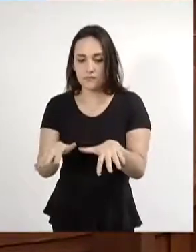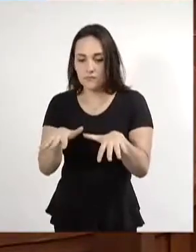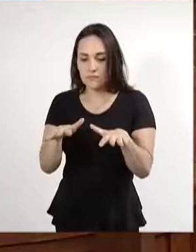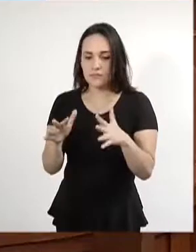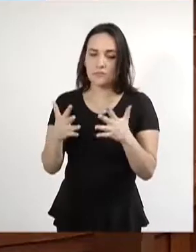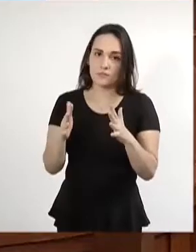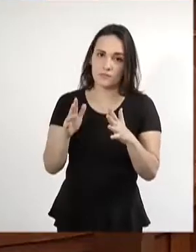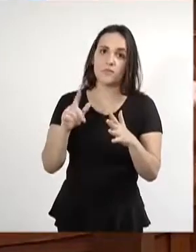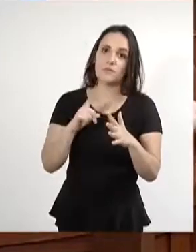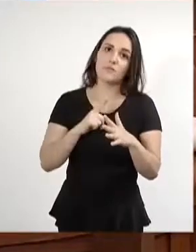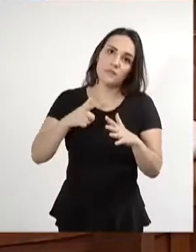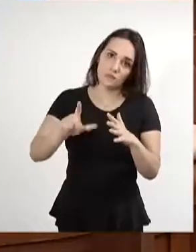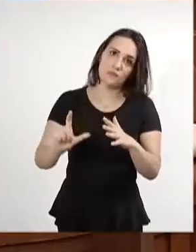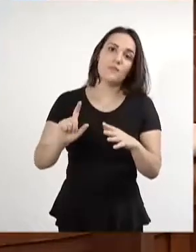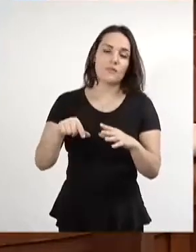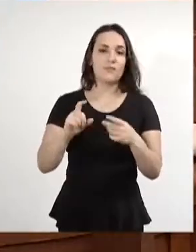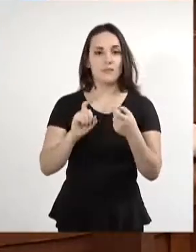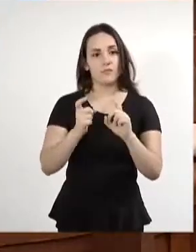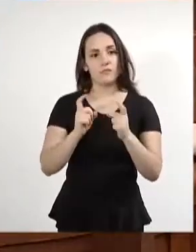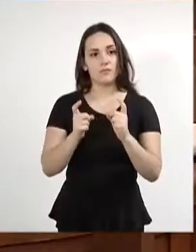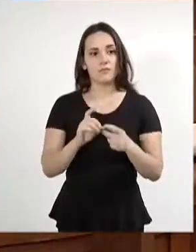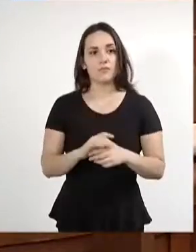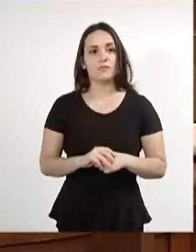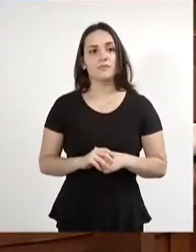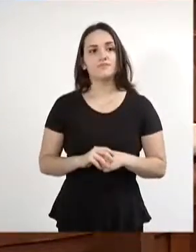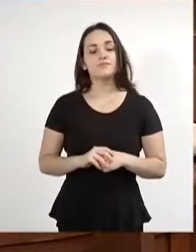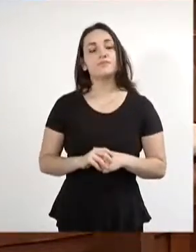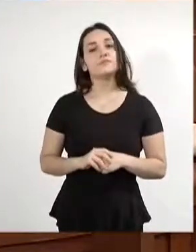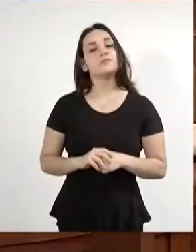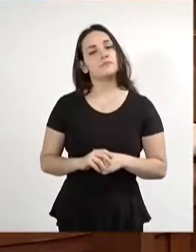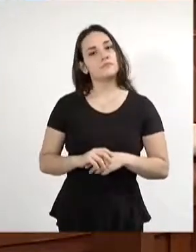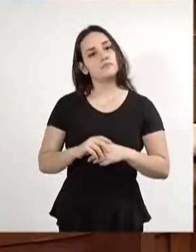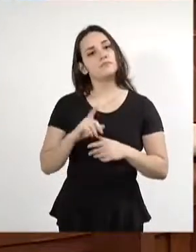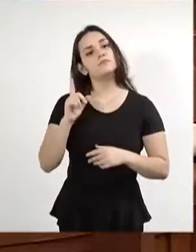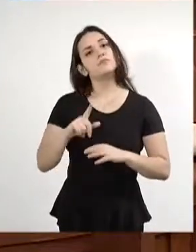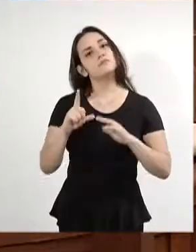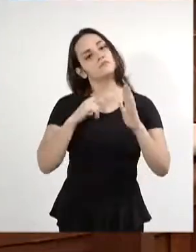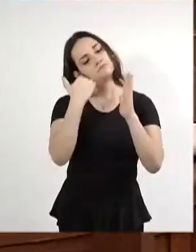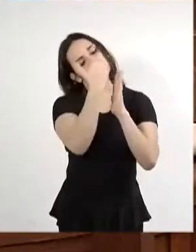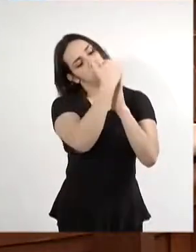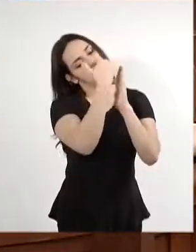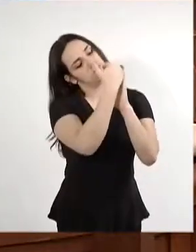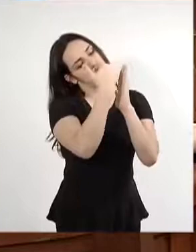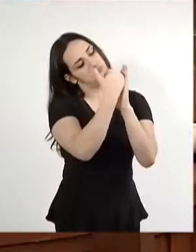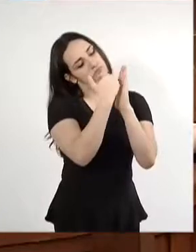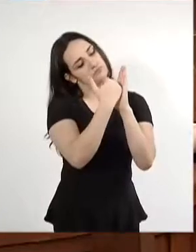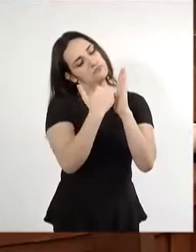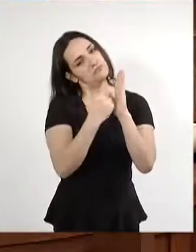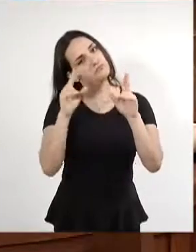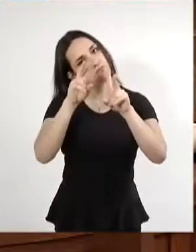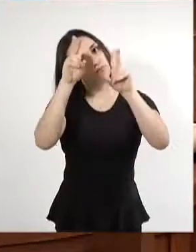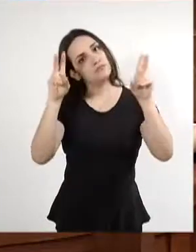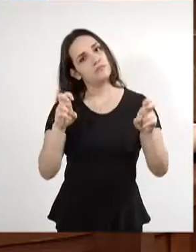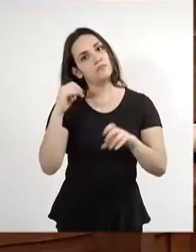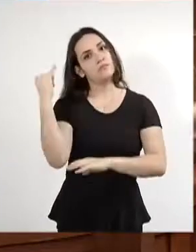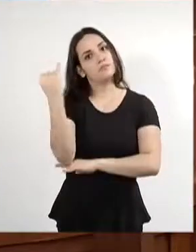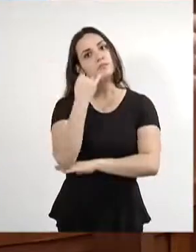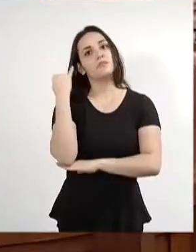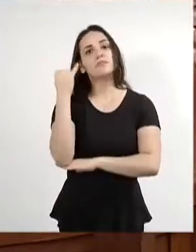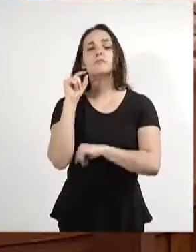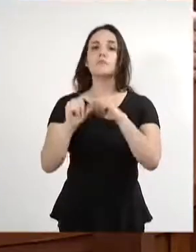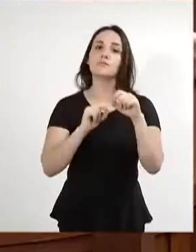mais uma reunião da Frente Parlamentar, onde tivemos uma pauta, uma delas